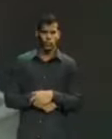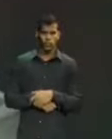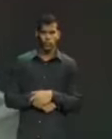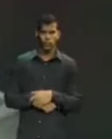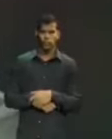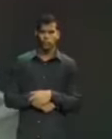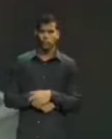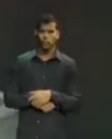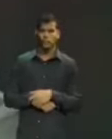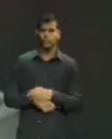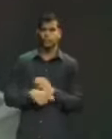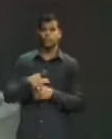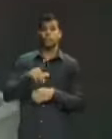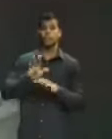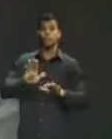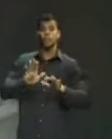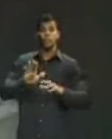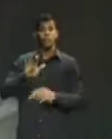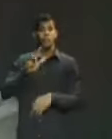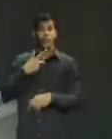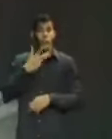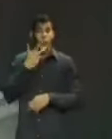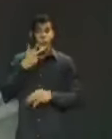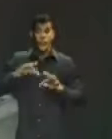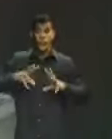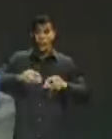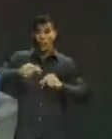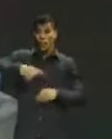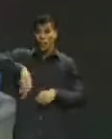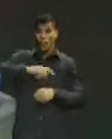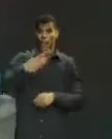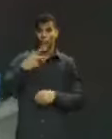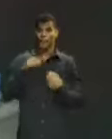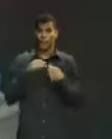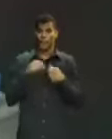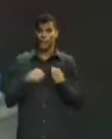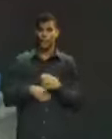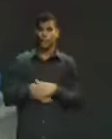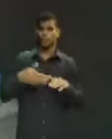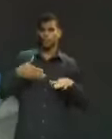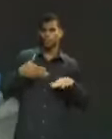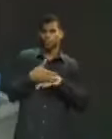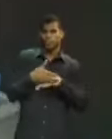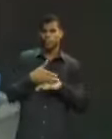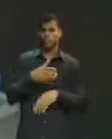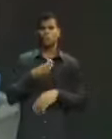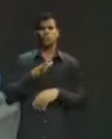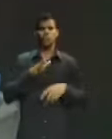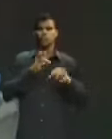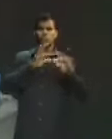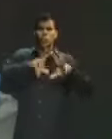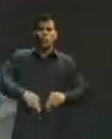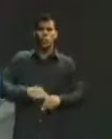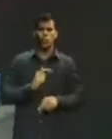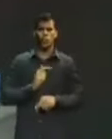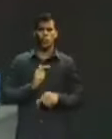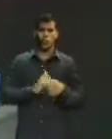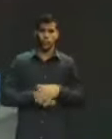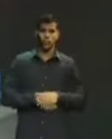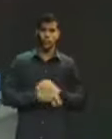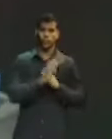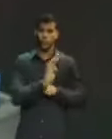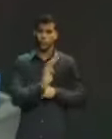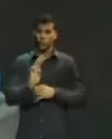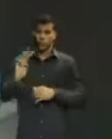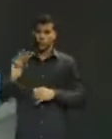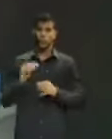o meu registro de tudo que nós fizemos. Acesse tudo que nós fizemos no nosso site, nas nossas